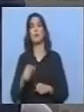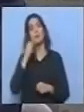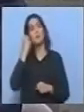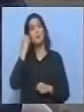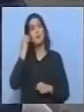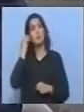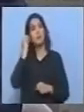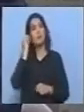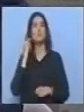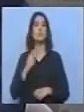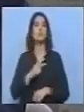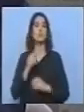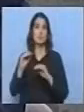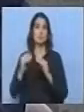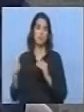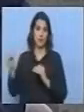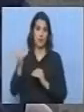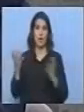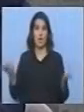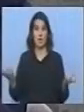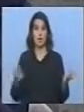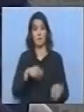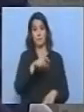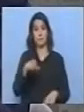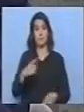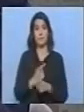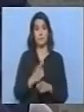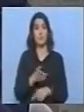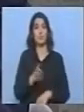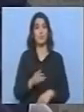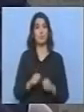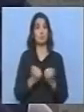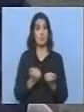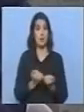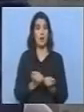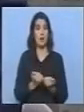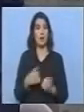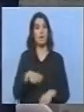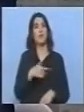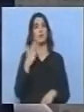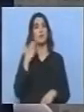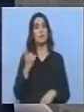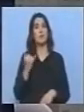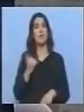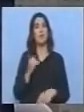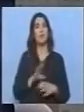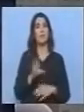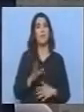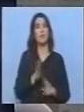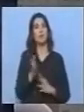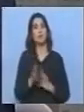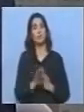no ensino superior. E para essas pessoas, portanto, é uma questão também de justiça social, estamos a encontrar formas, critérios para os